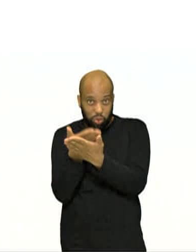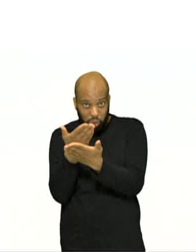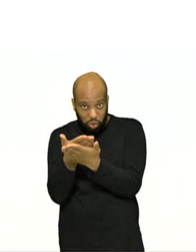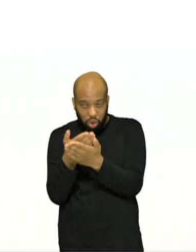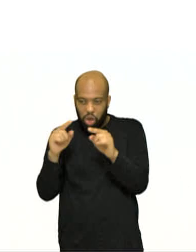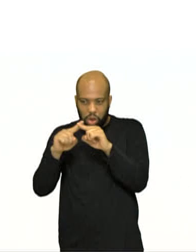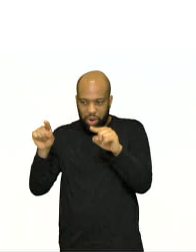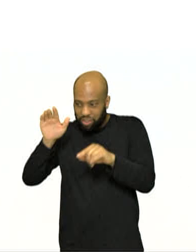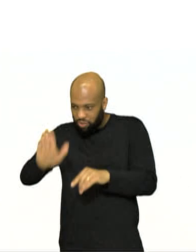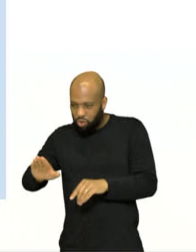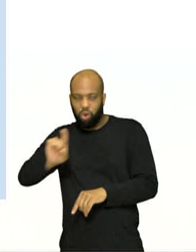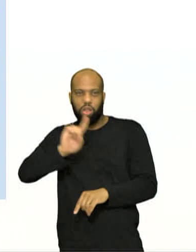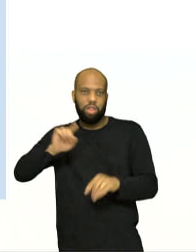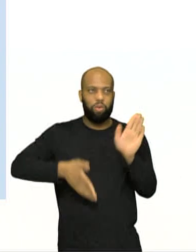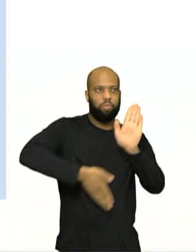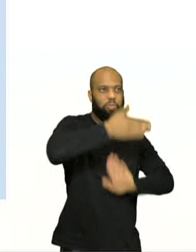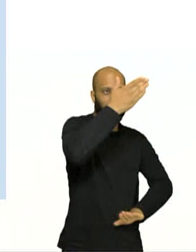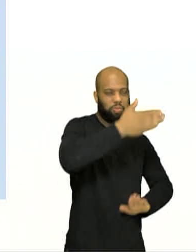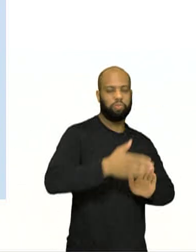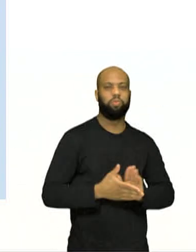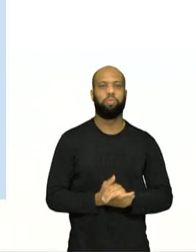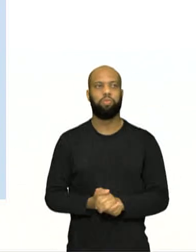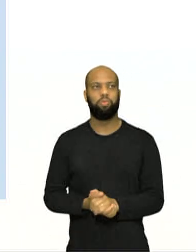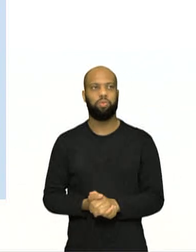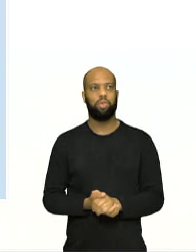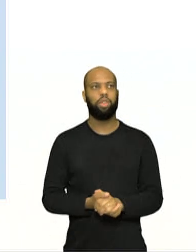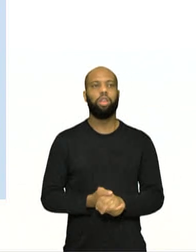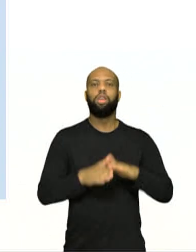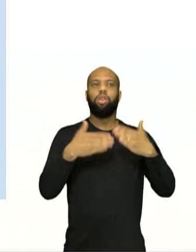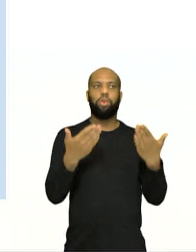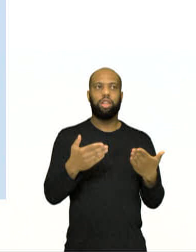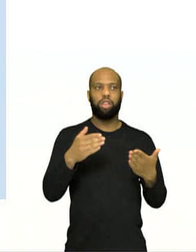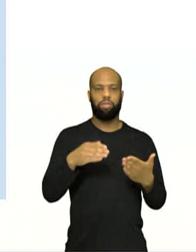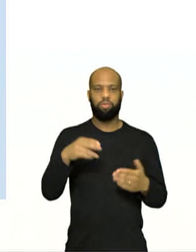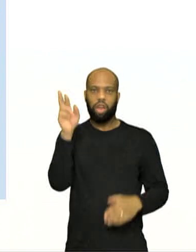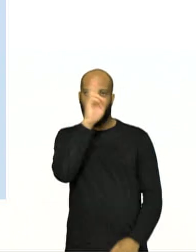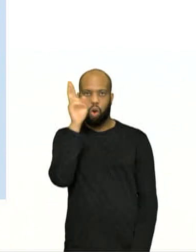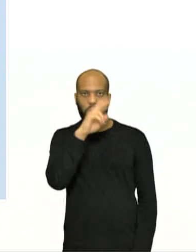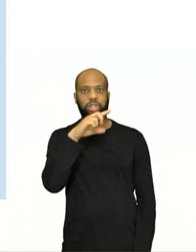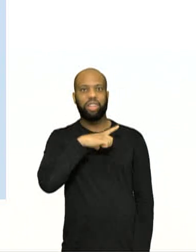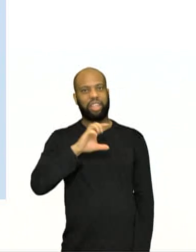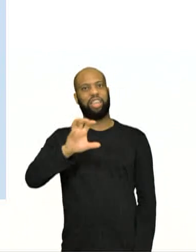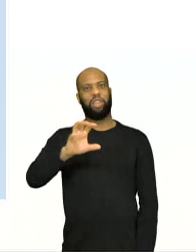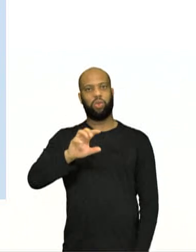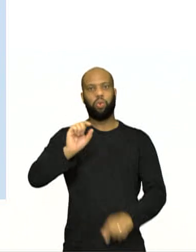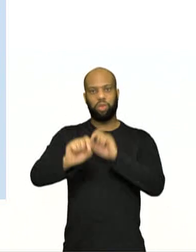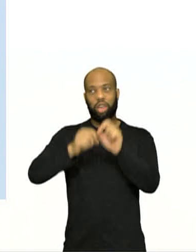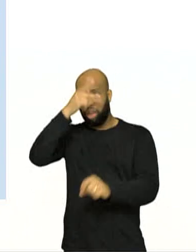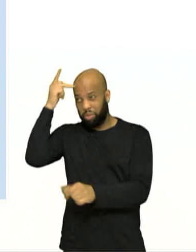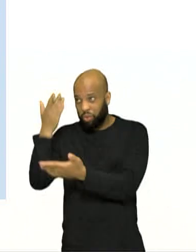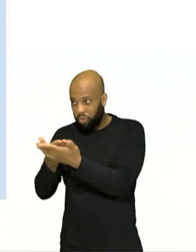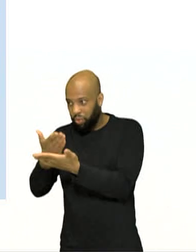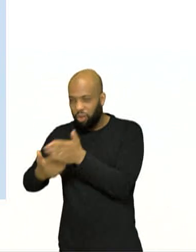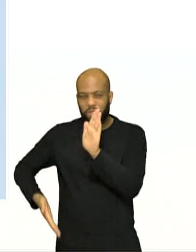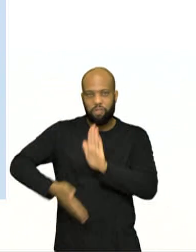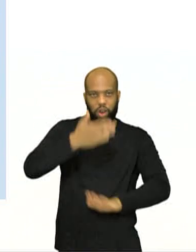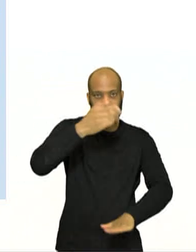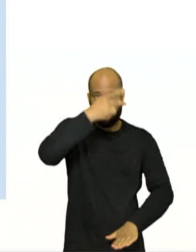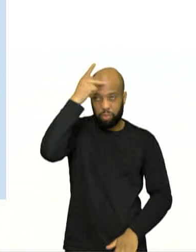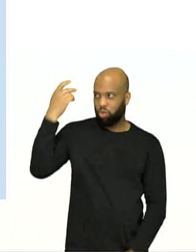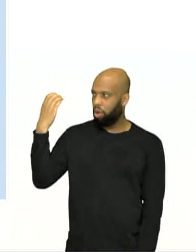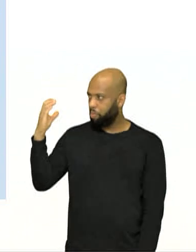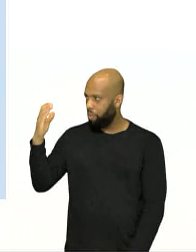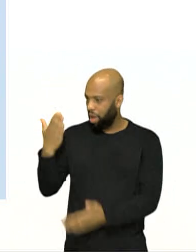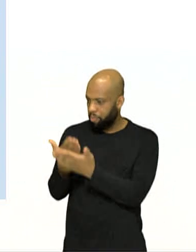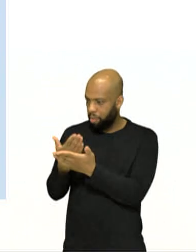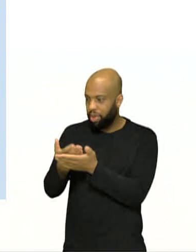que vivem em crises. Atualmente, a Rússia enfrenta a chamada fuga de cérebros. Seus cientistas intelectuais